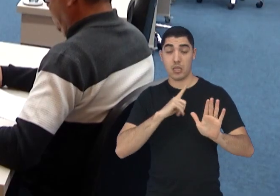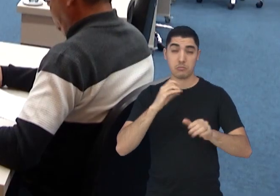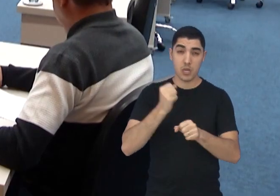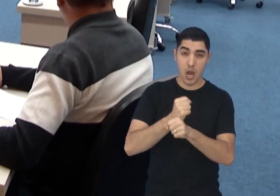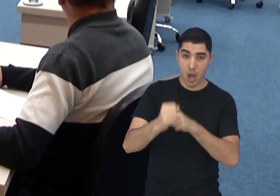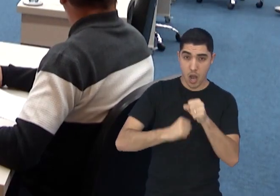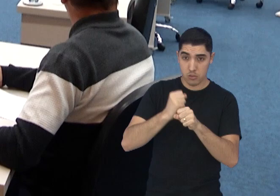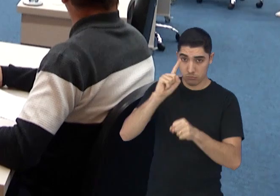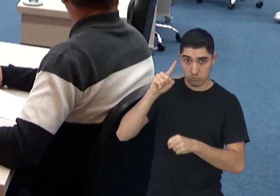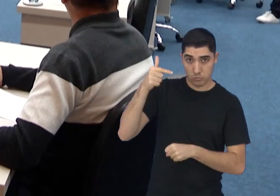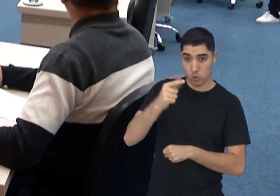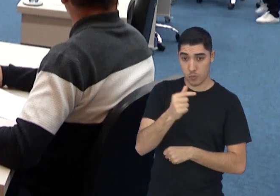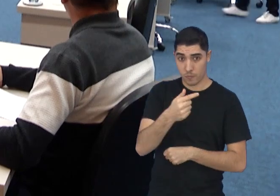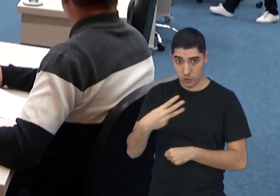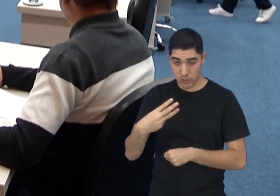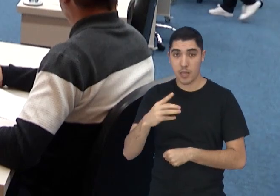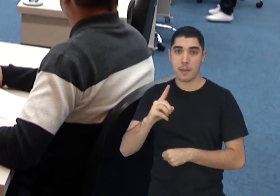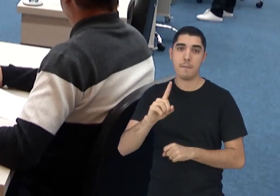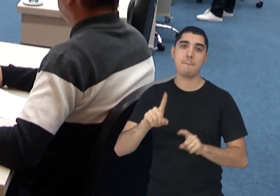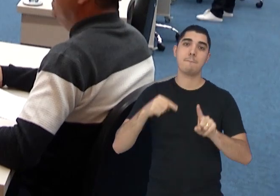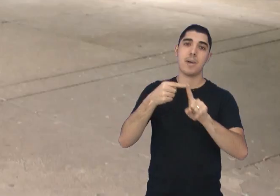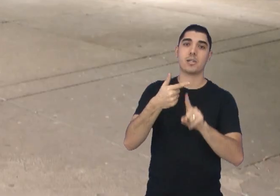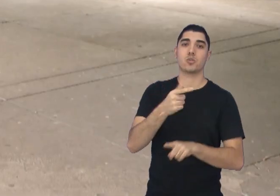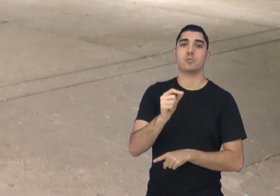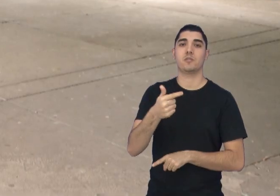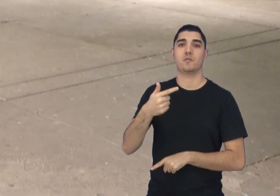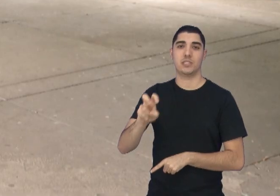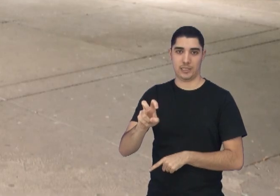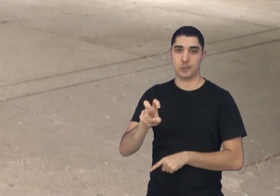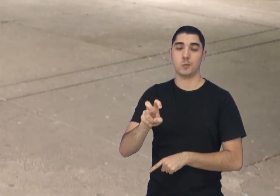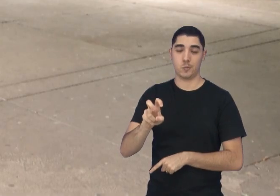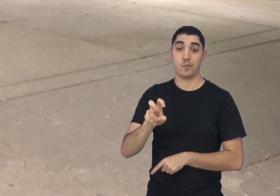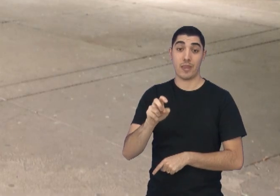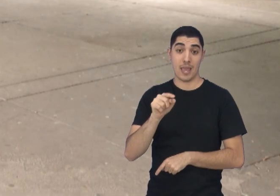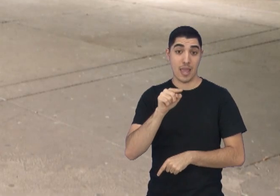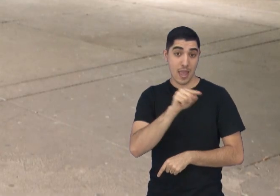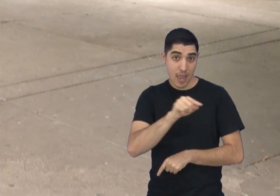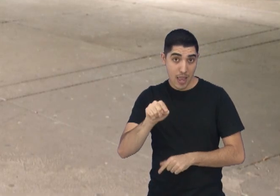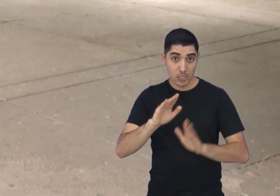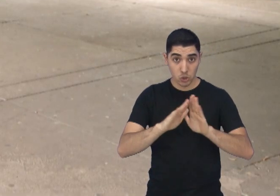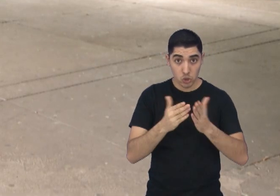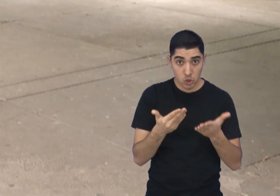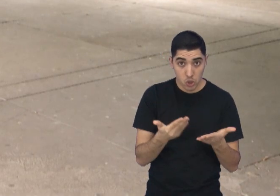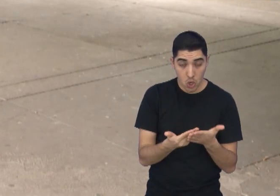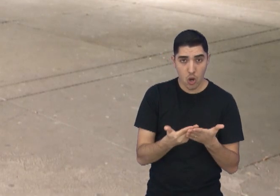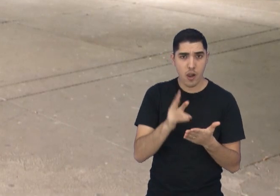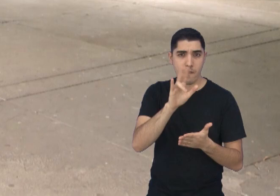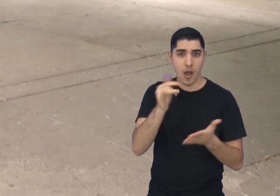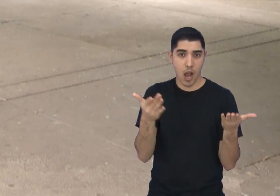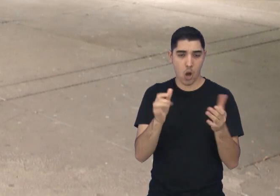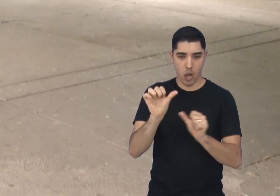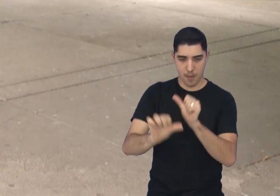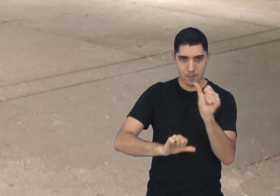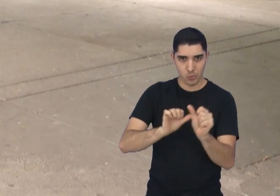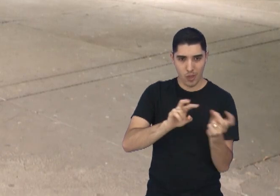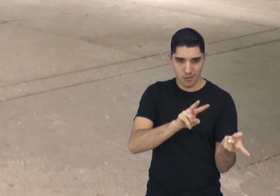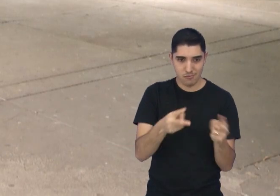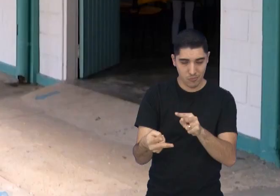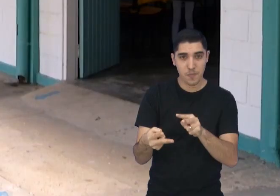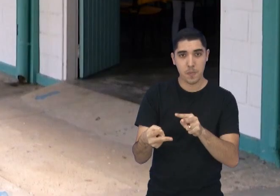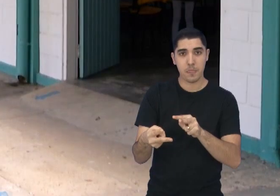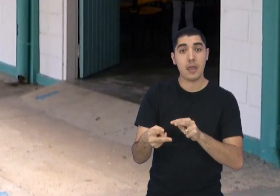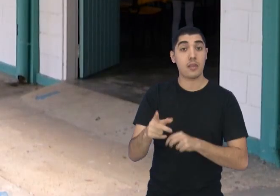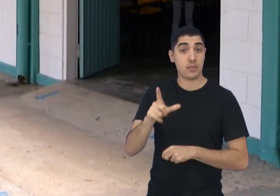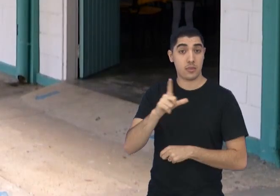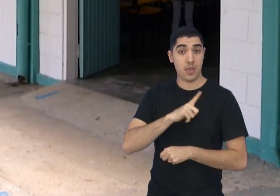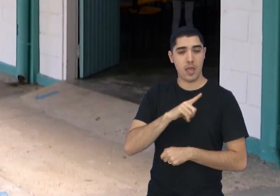de 2023 e 2025. As escolas que passarão a ser geridas pela Secretaria de Educação do município